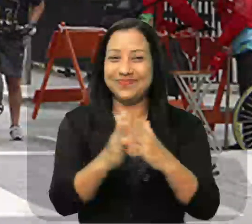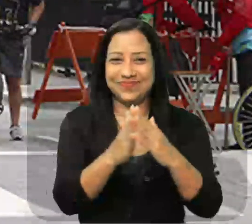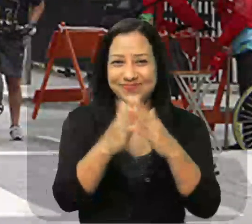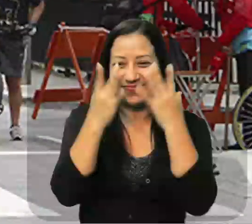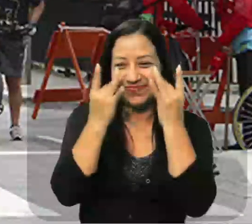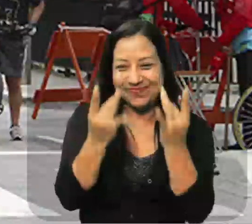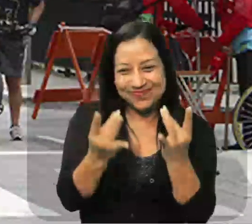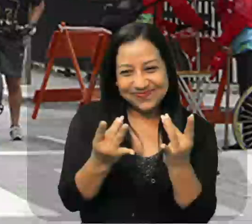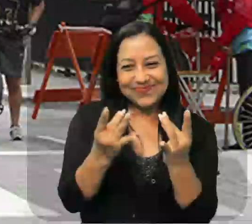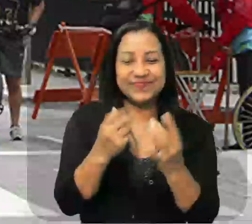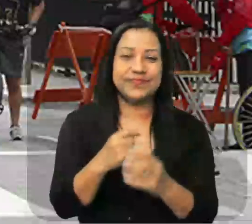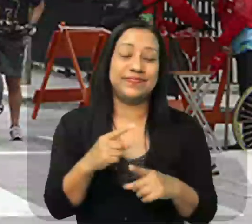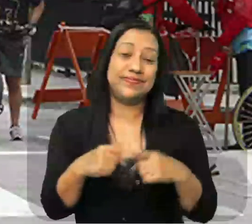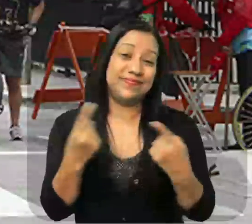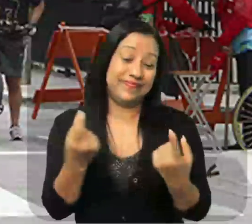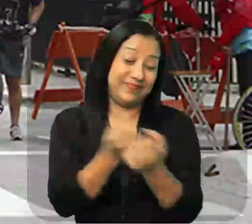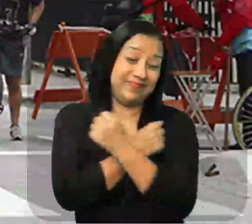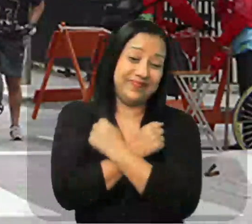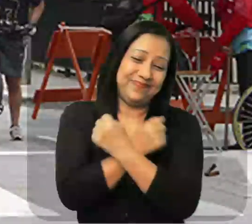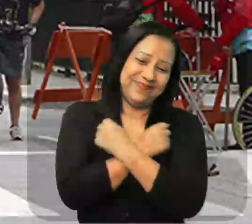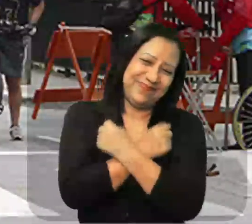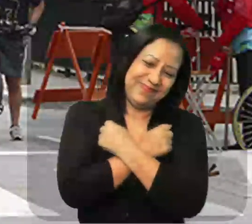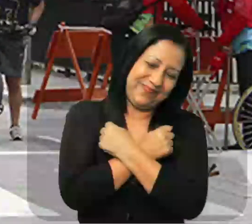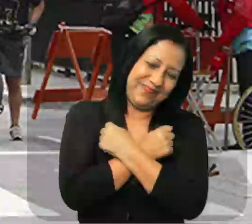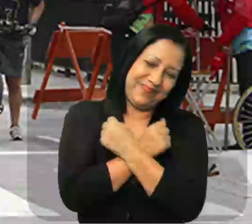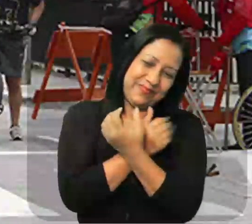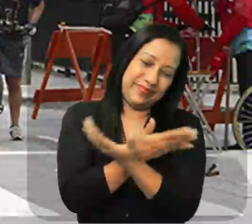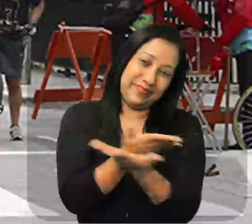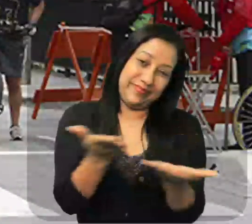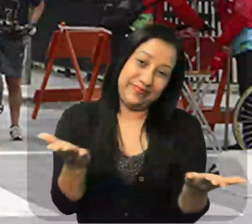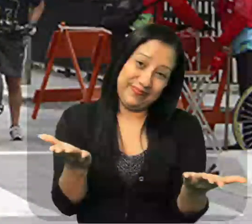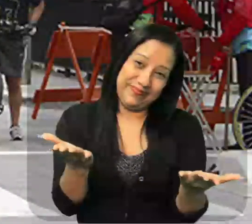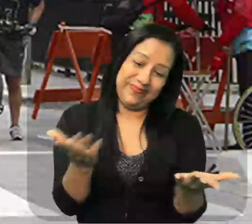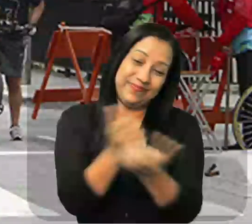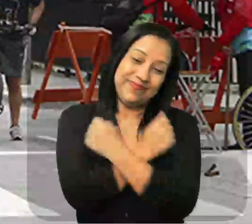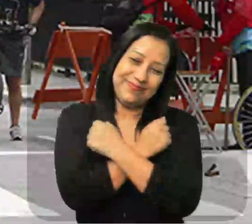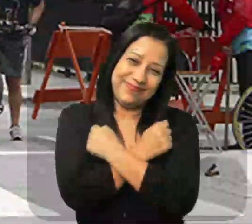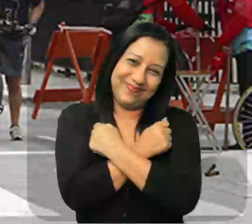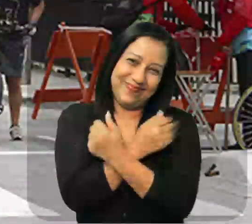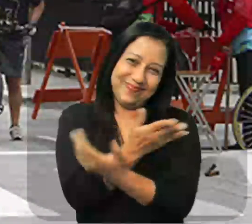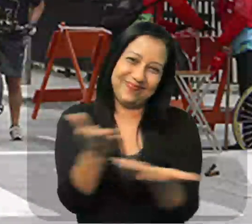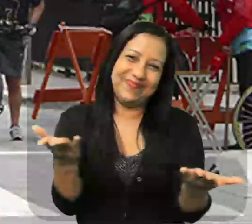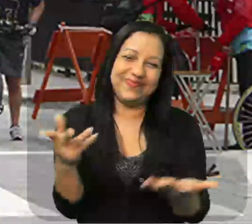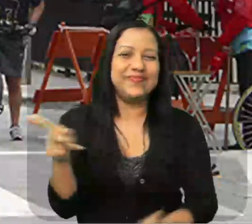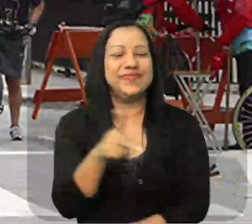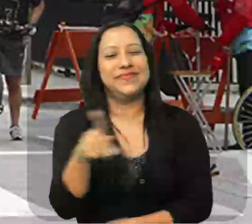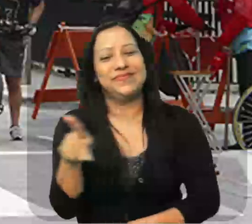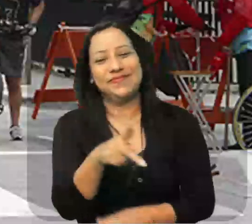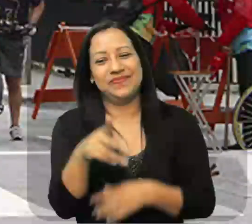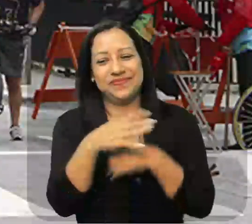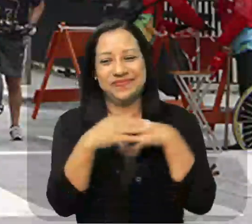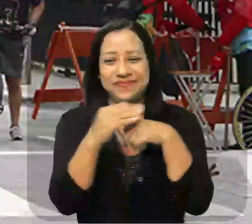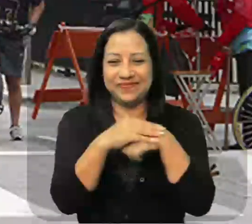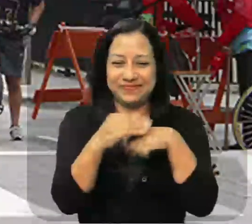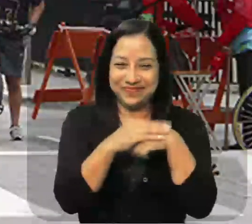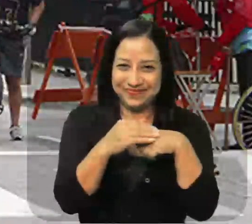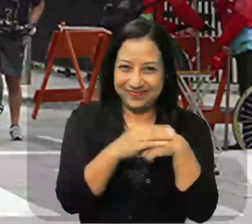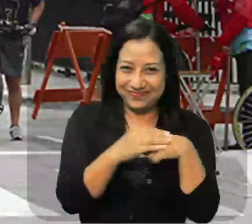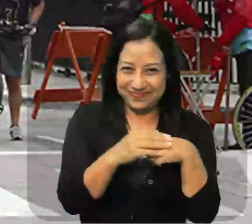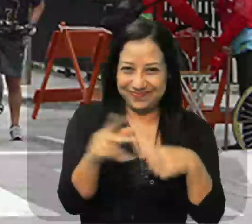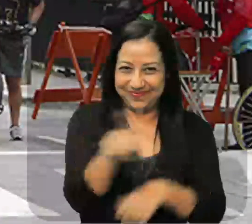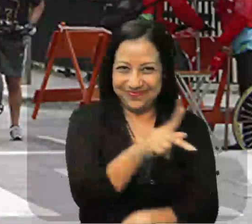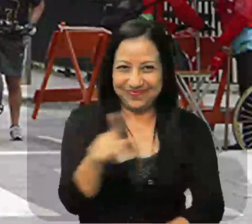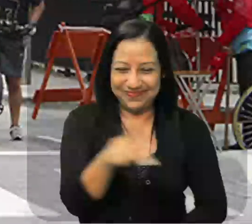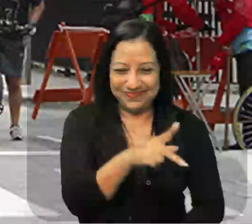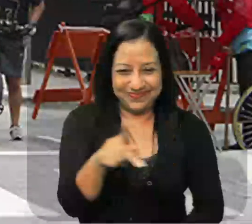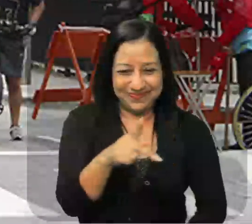em qualquer lugar que você esteja aí assistindo a gente, o meu abraço aí. Um abraço aí a todos os